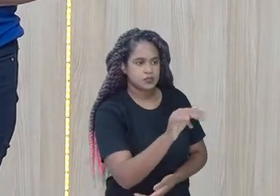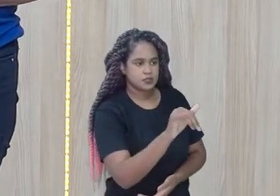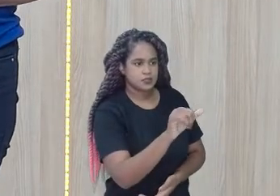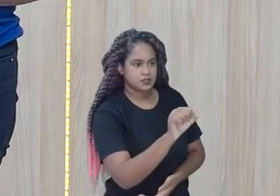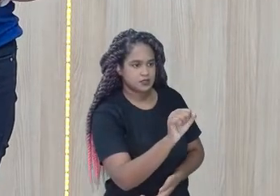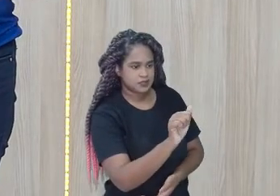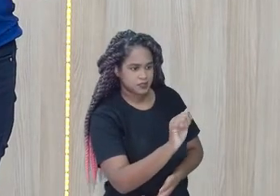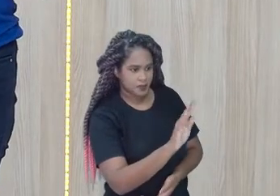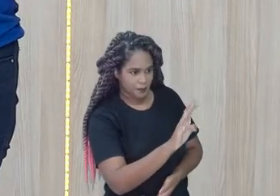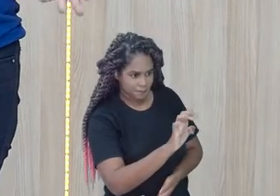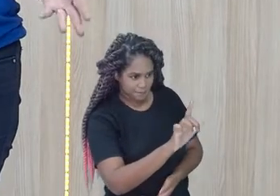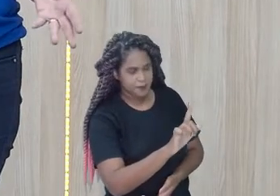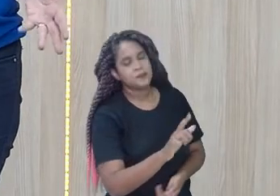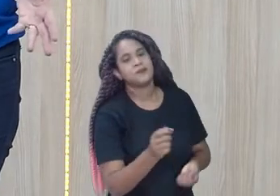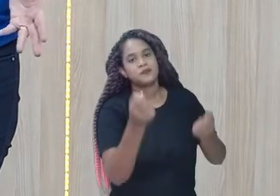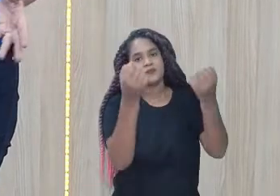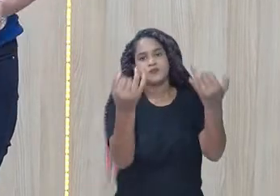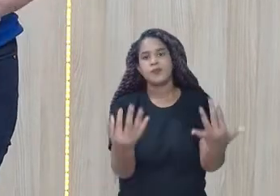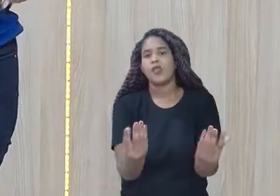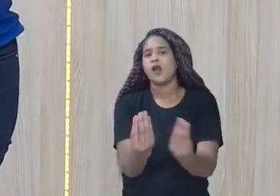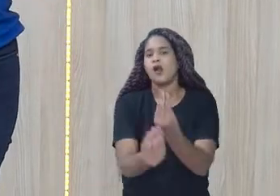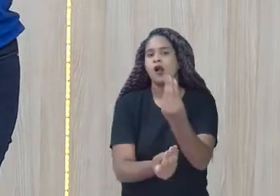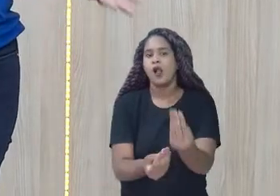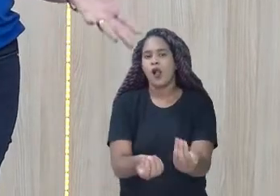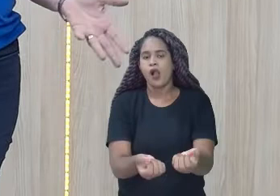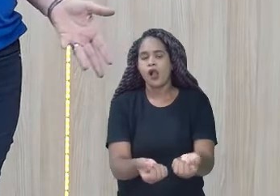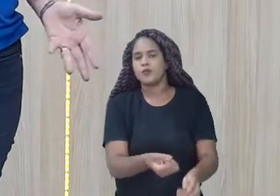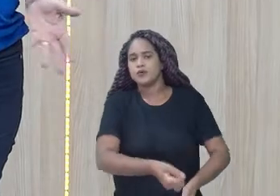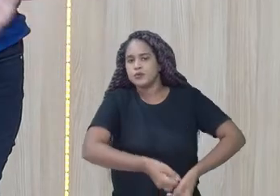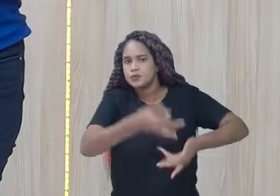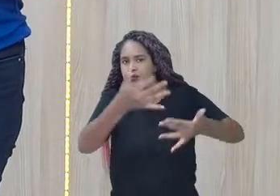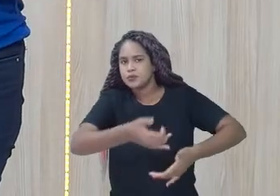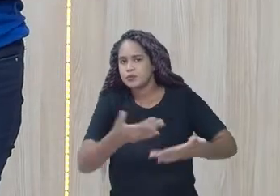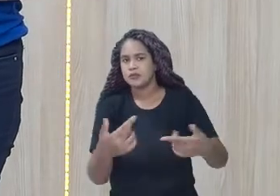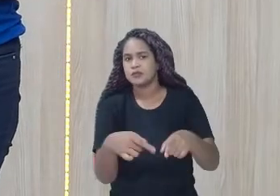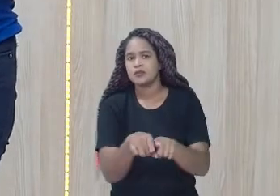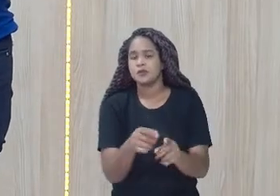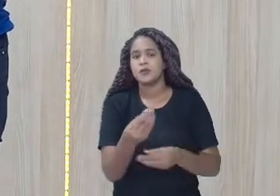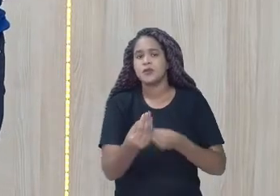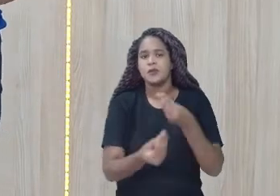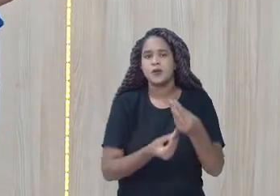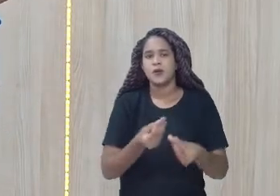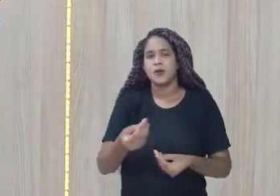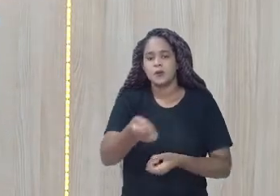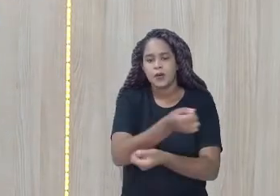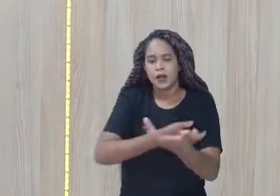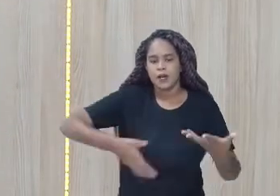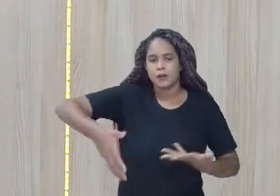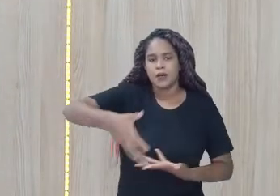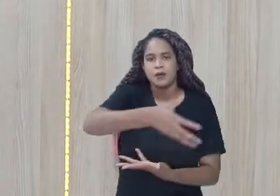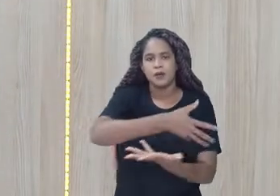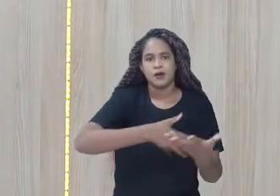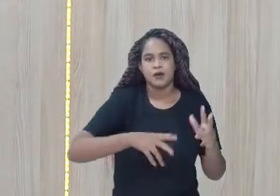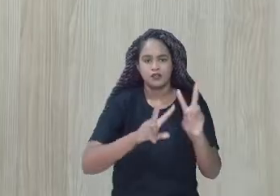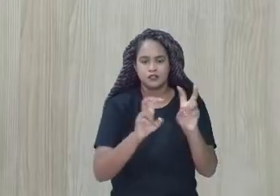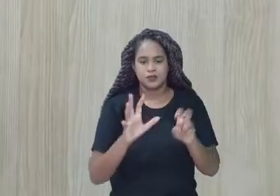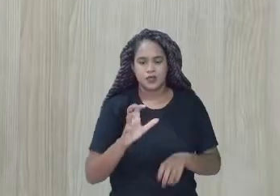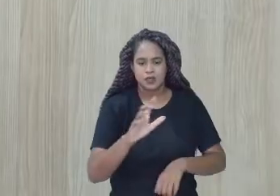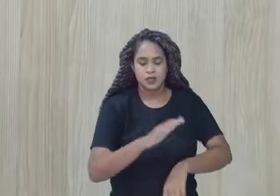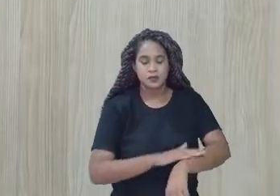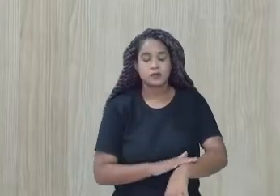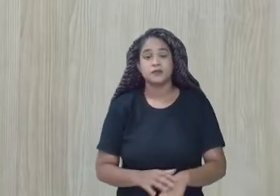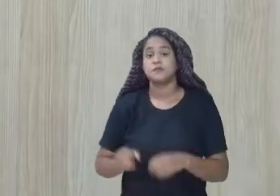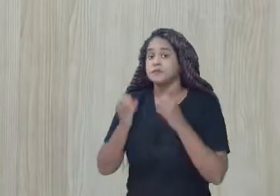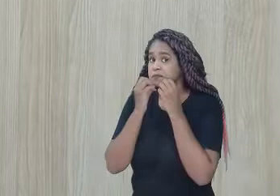está conosco, para dizer como está o nosso chat e o que é que ela tem para nos contribuir sobre o câncer de pele. Que